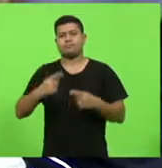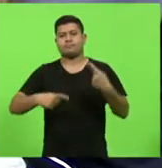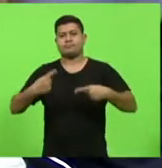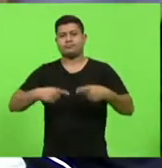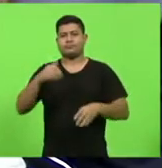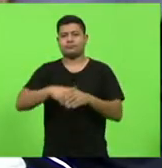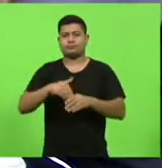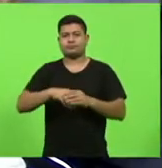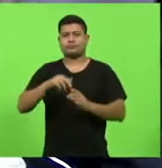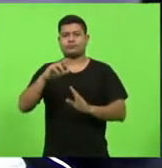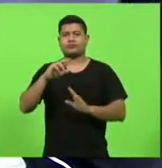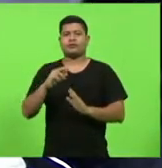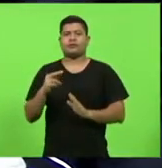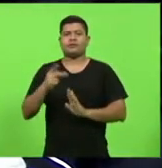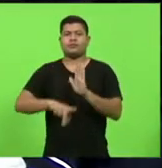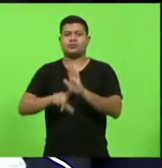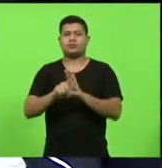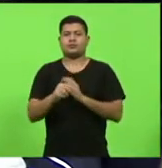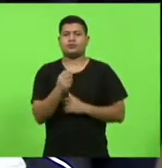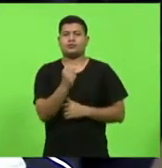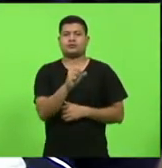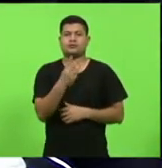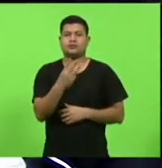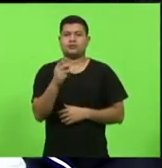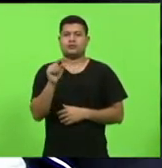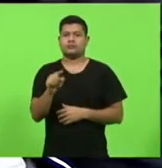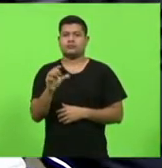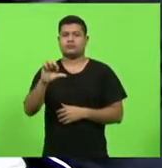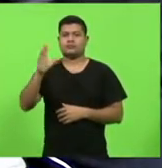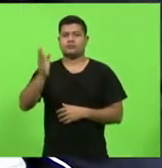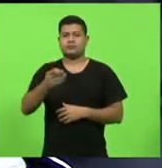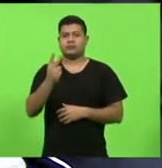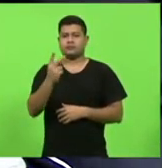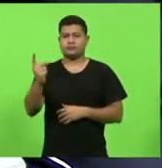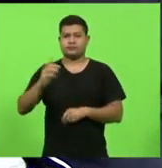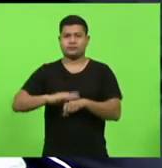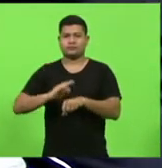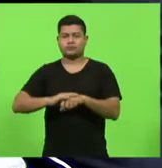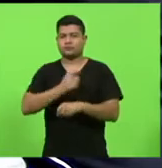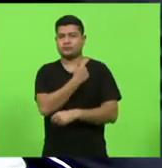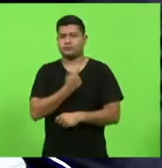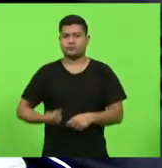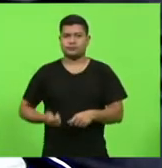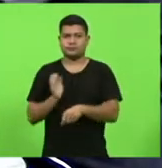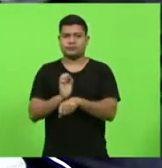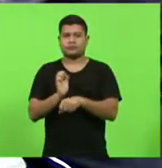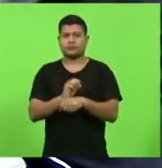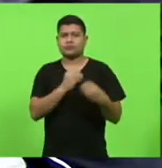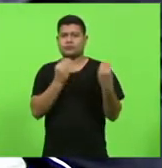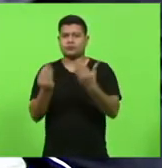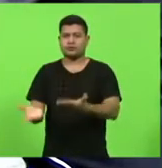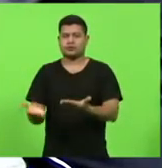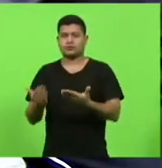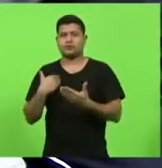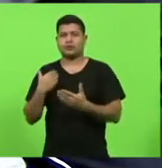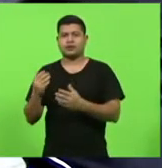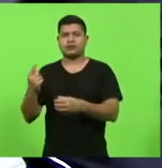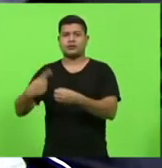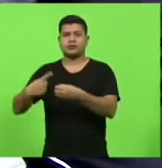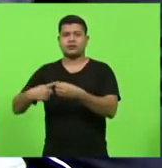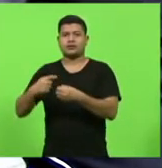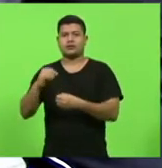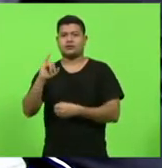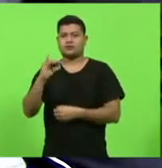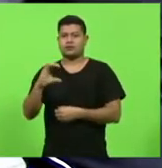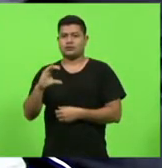lei 83.9/2021. Autor, Governo do Estado. Autoriza a doação de imóvel no município de Joaçaba, com pareceres favoráveis